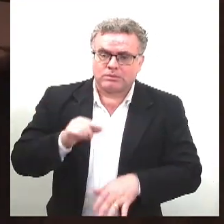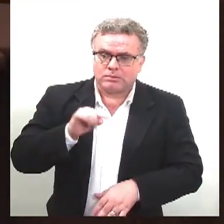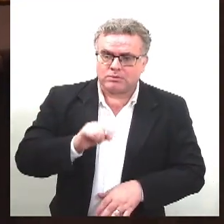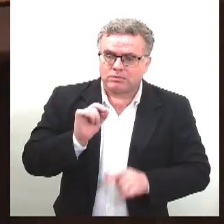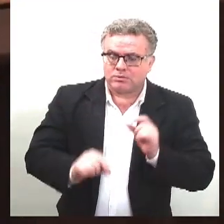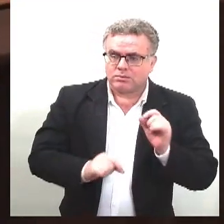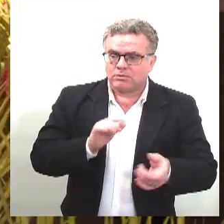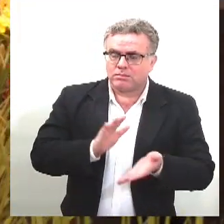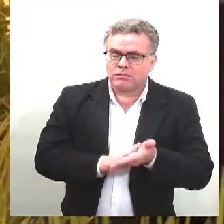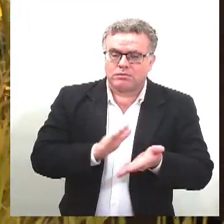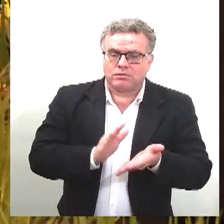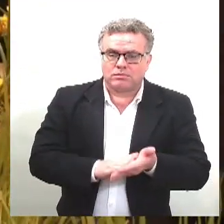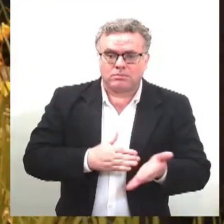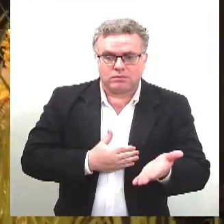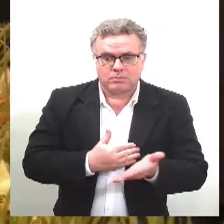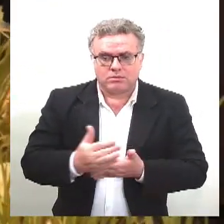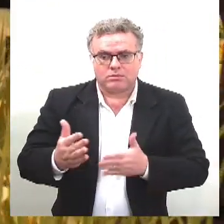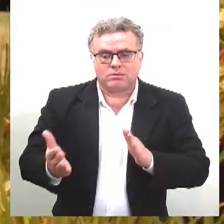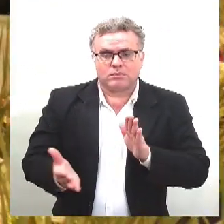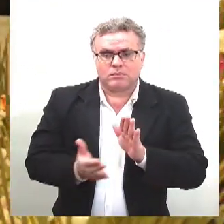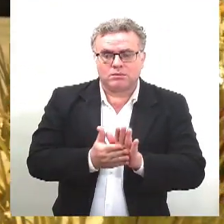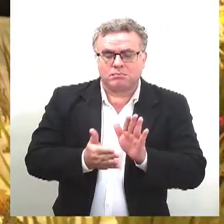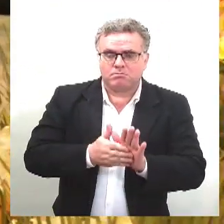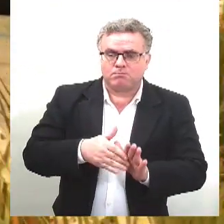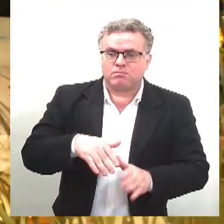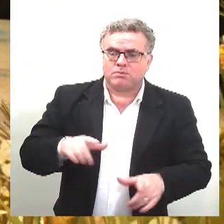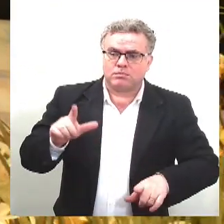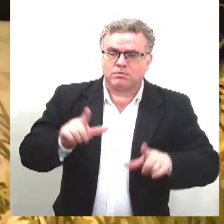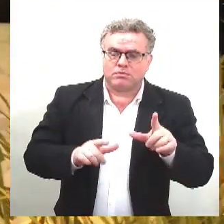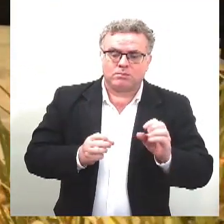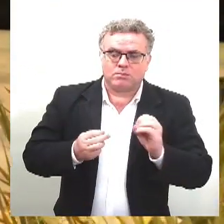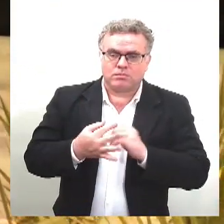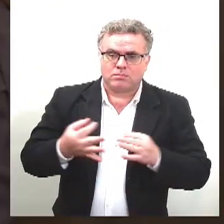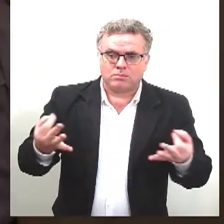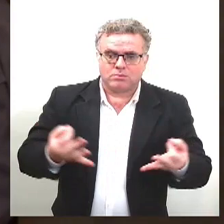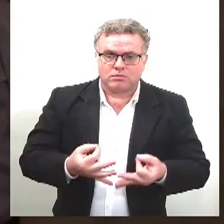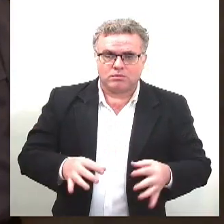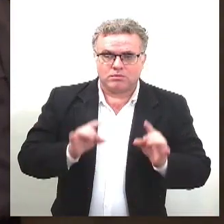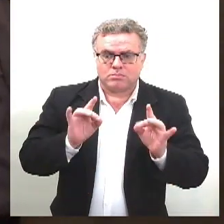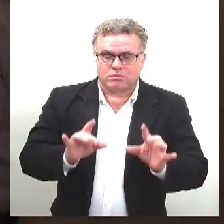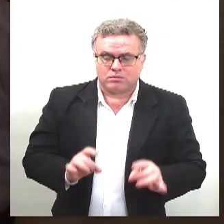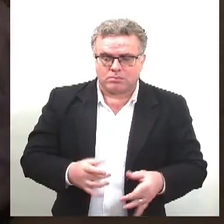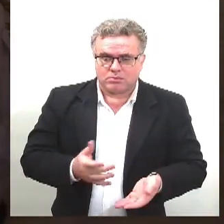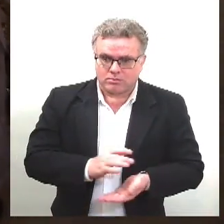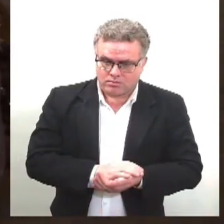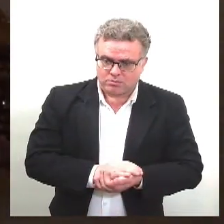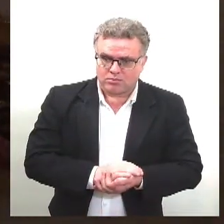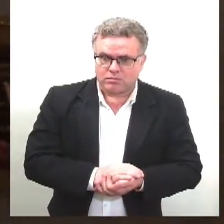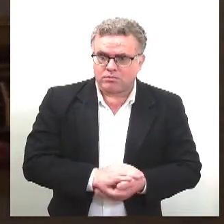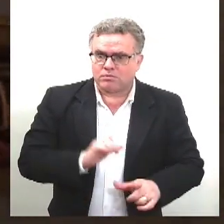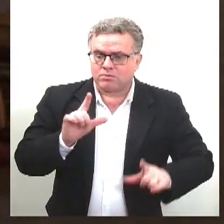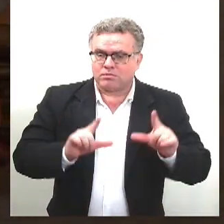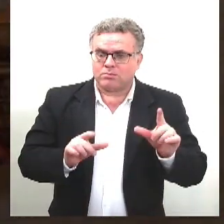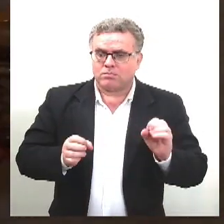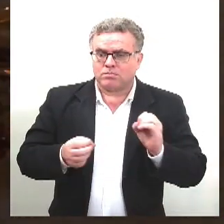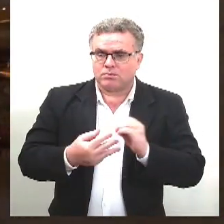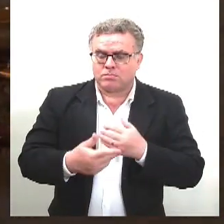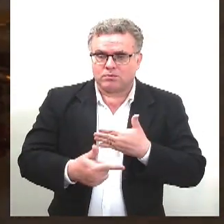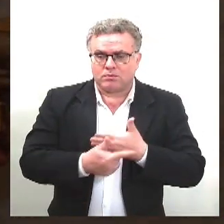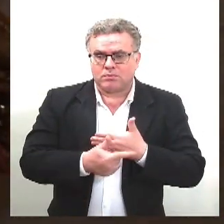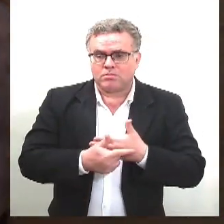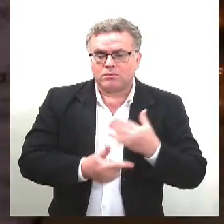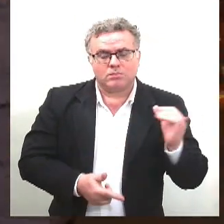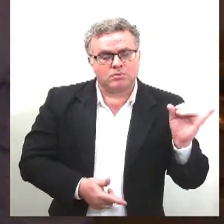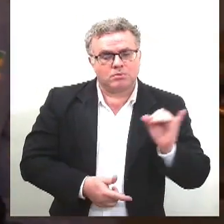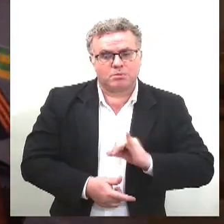e parabenizando a TV Alesa pelo merecido reconhecimento. A TV Alesa também tem esse papel importantíssimo no estado